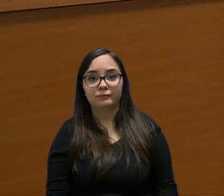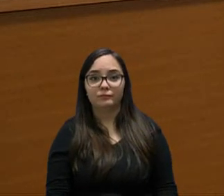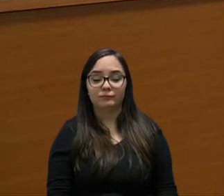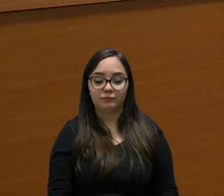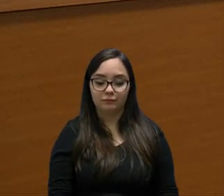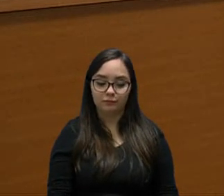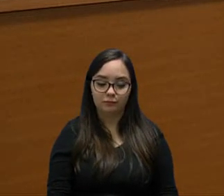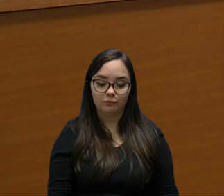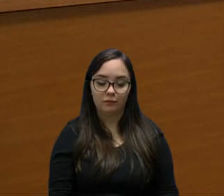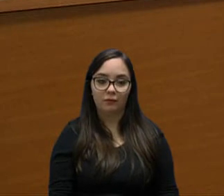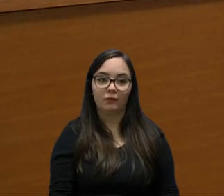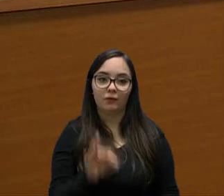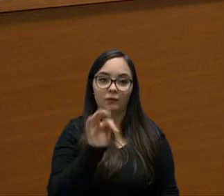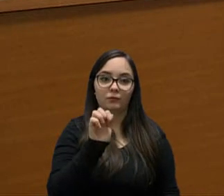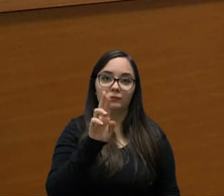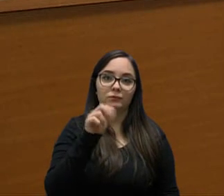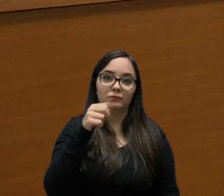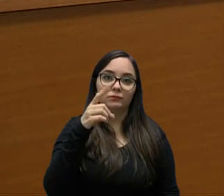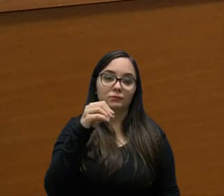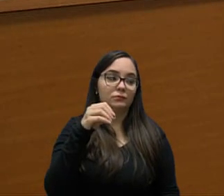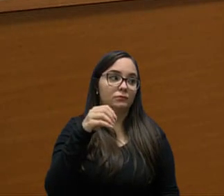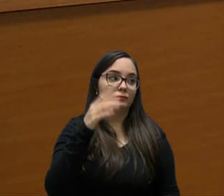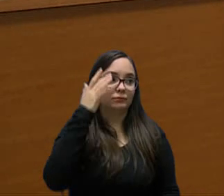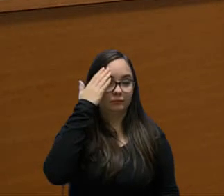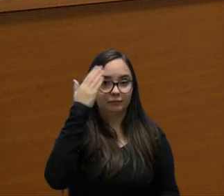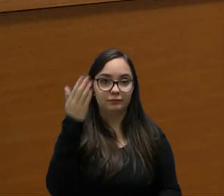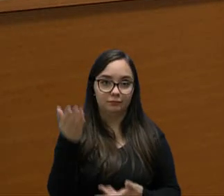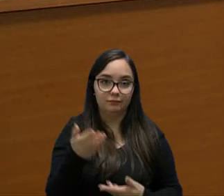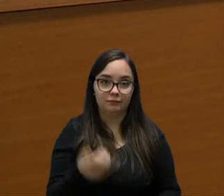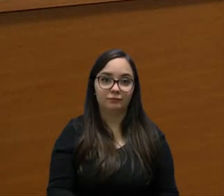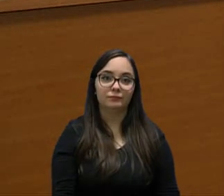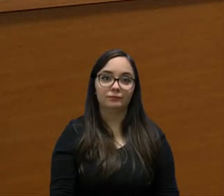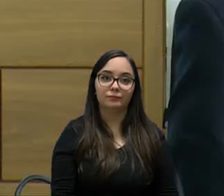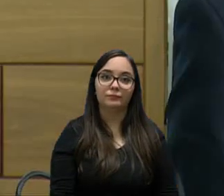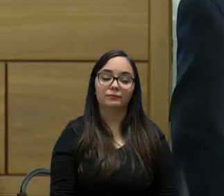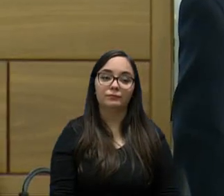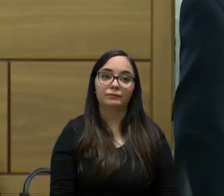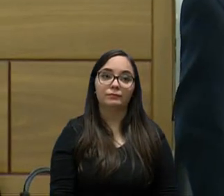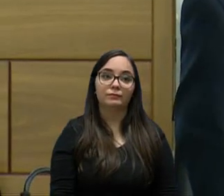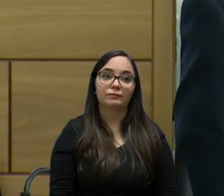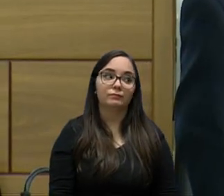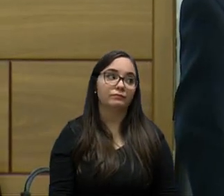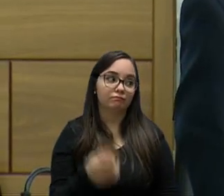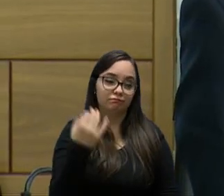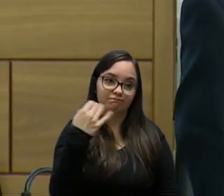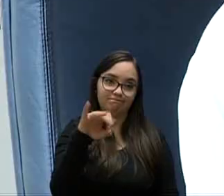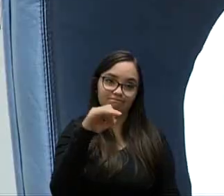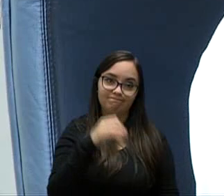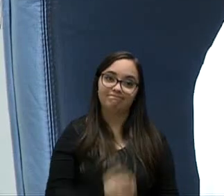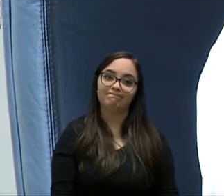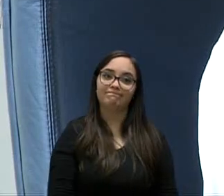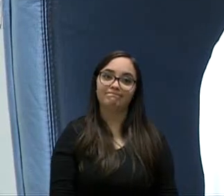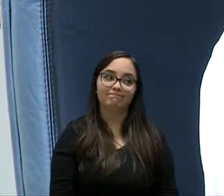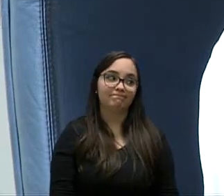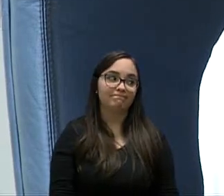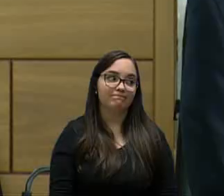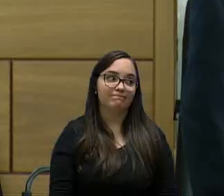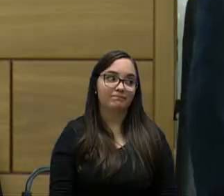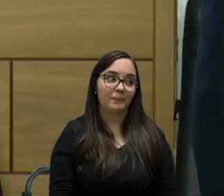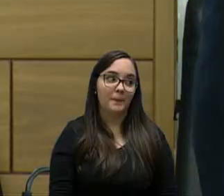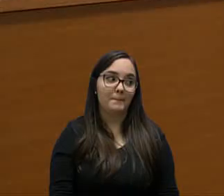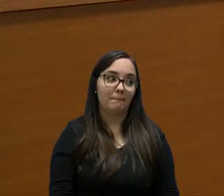aqui do presidente da casa vereador finalzinho obrigado pela presença e é mas você tem razão para pânico